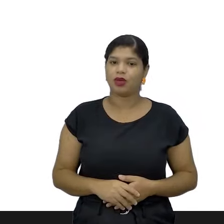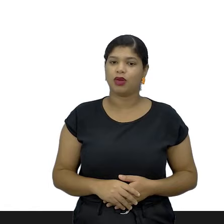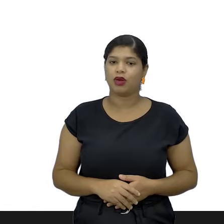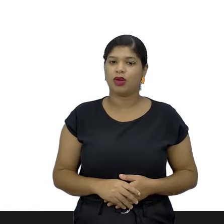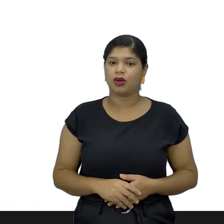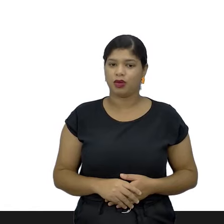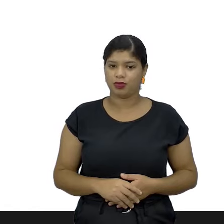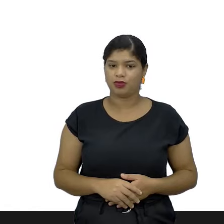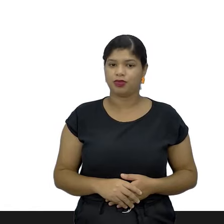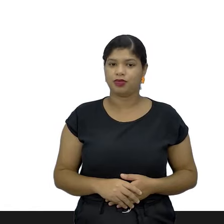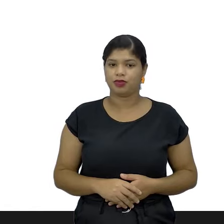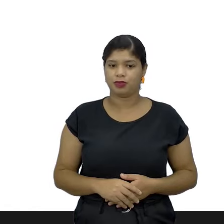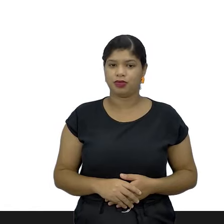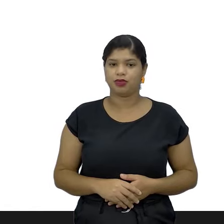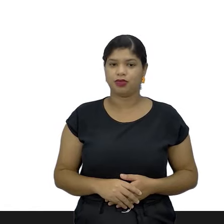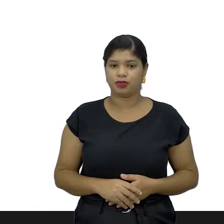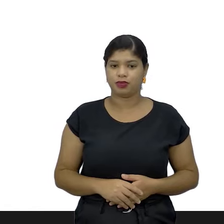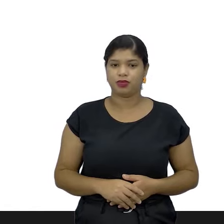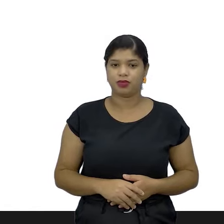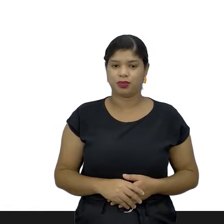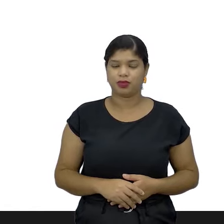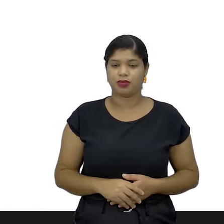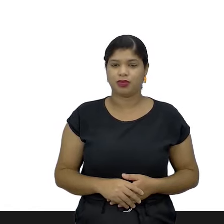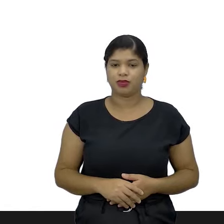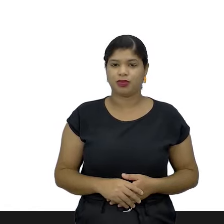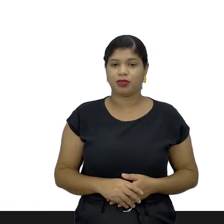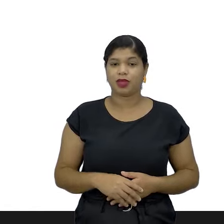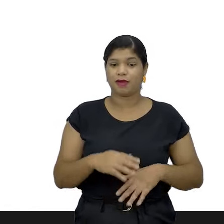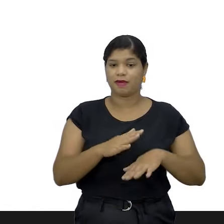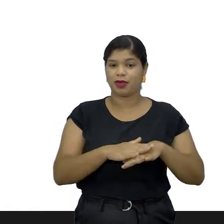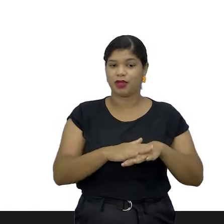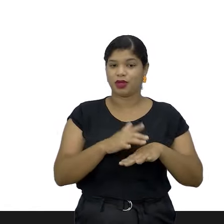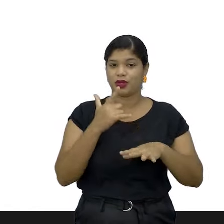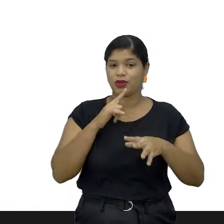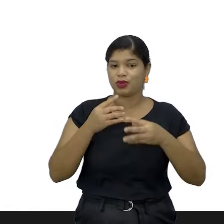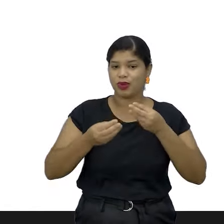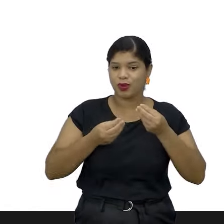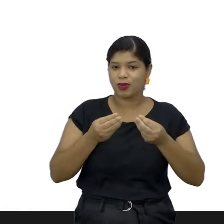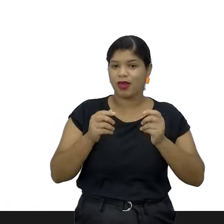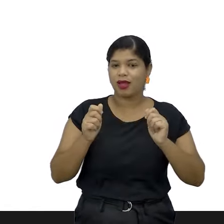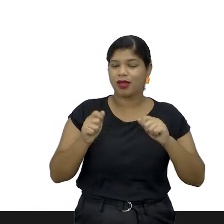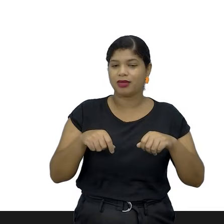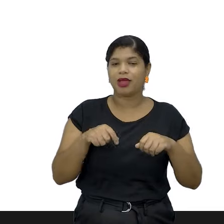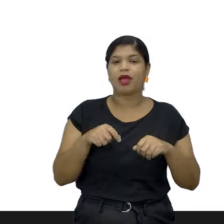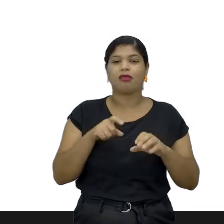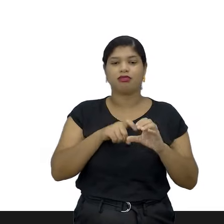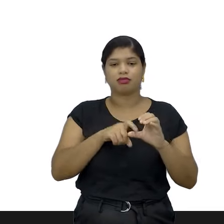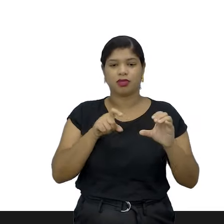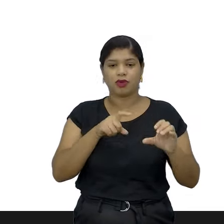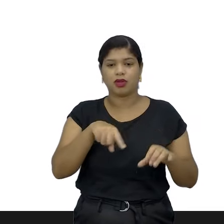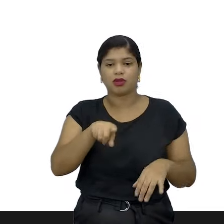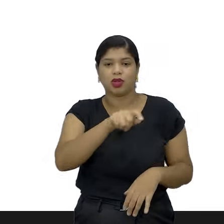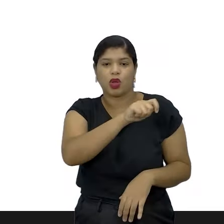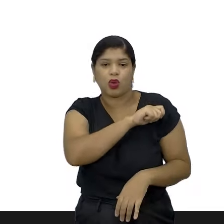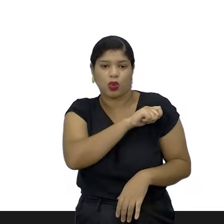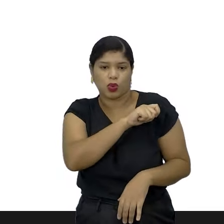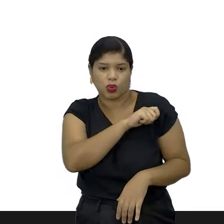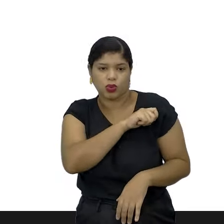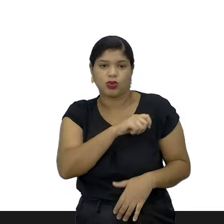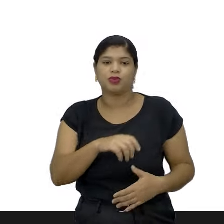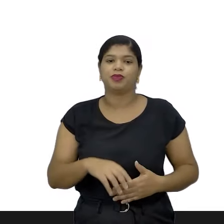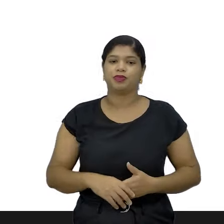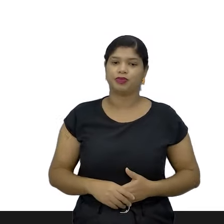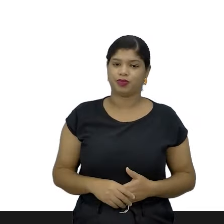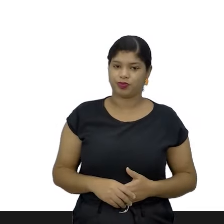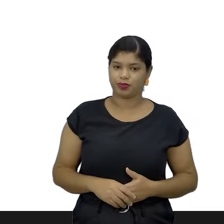acontece depois, né, essa leitura do modo de fazer, pode ser feita autonomamente pelos estudantes, né, e é